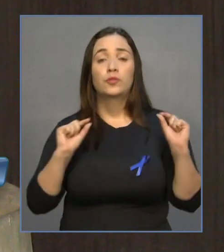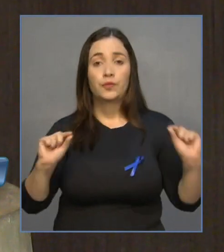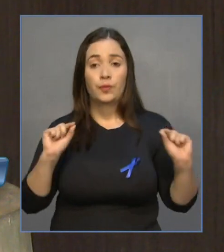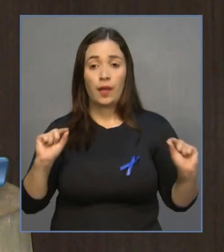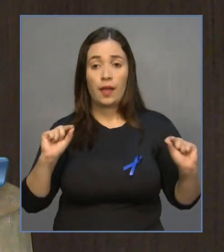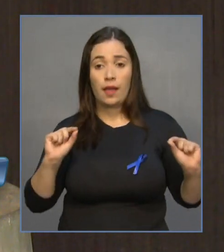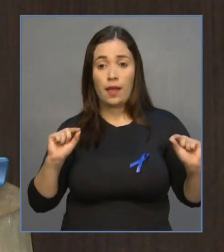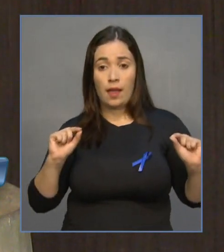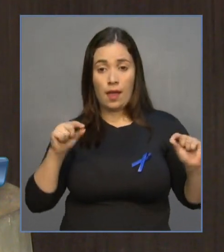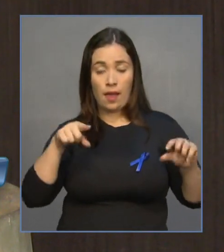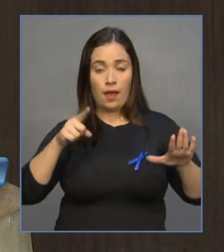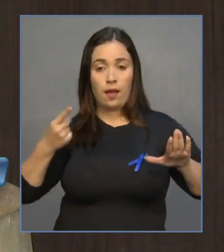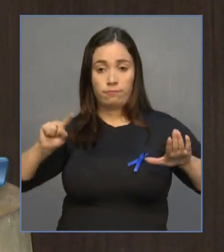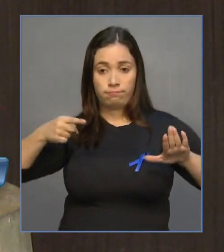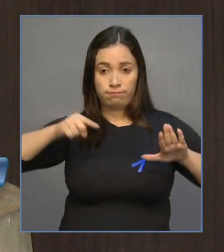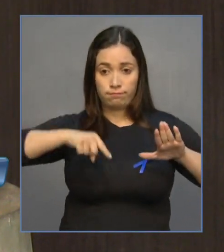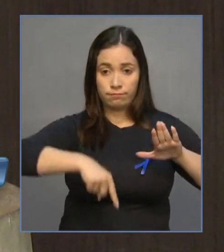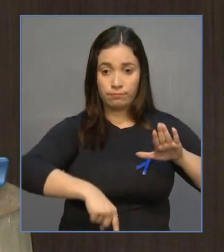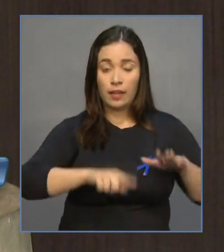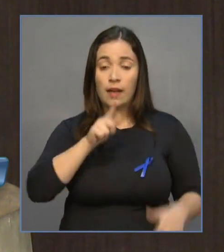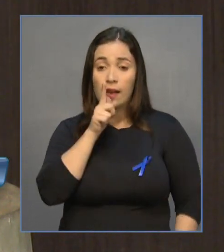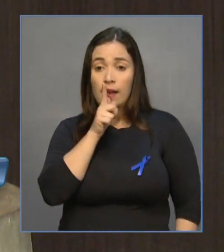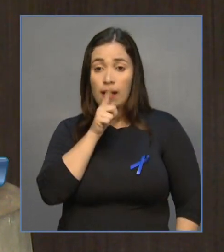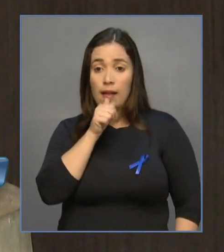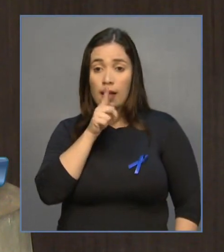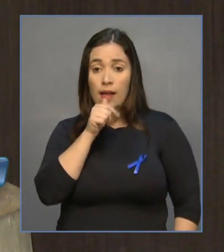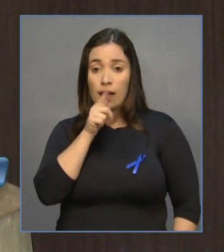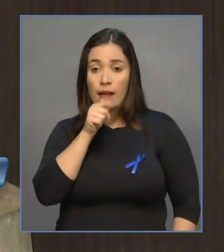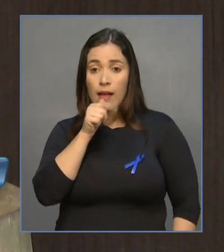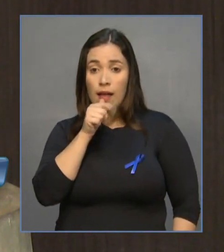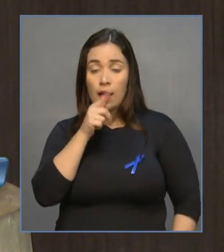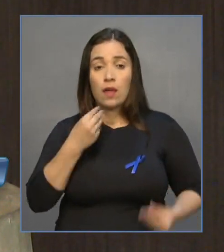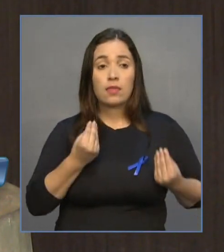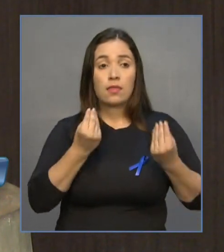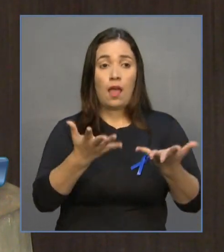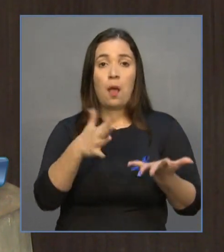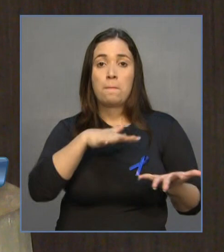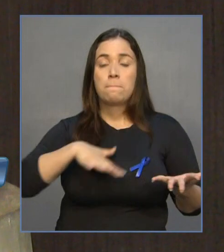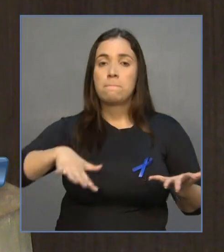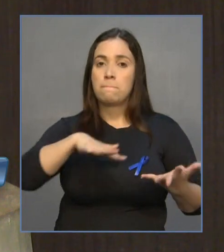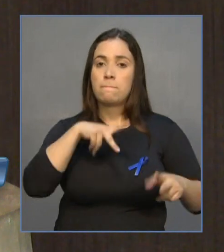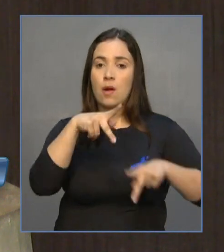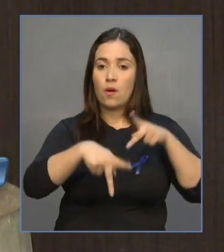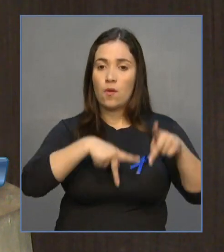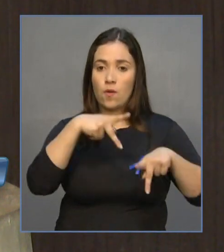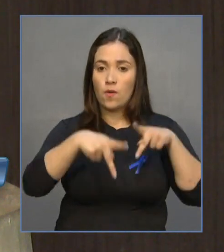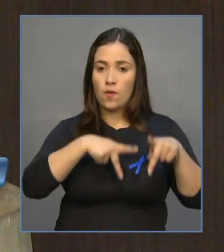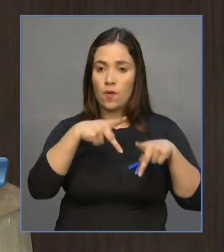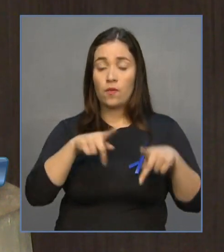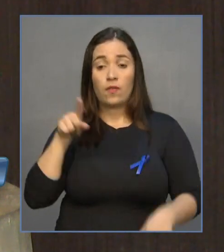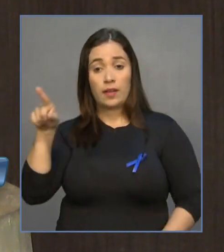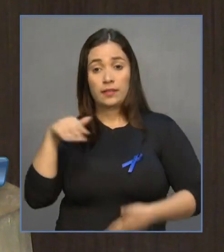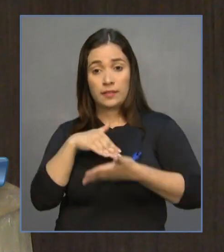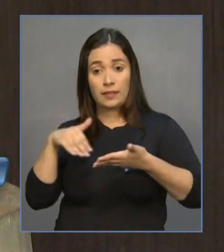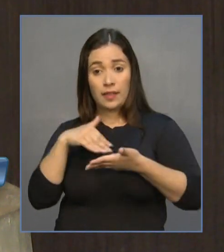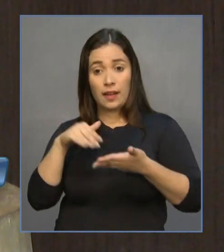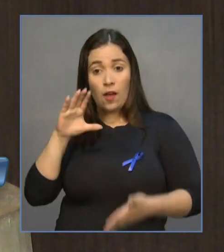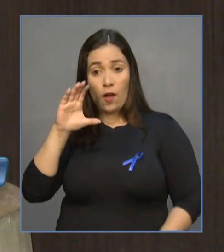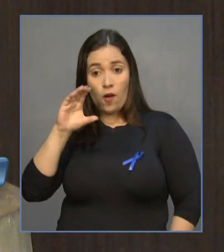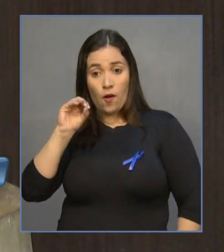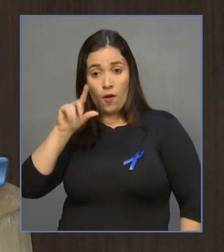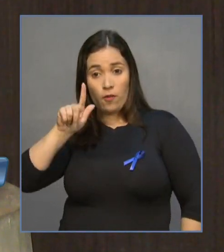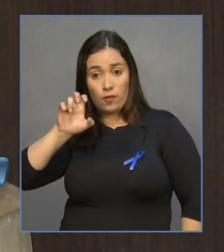estes poços serviriam para abastecimento hídrico. A outorga da COGER é para